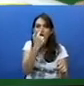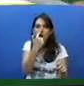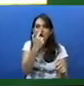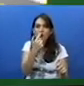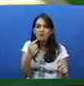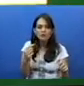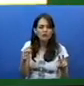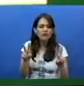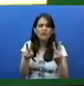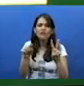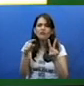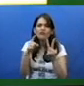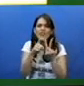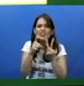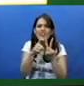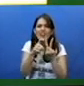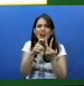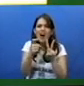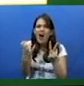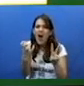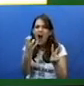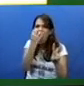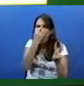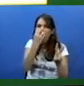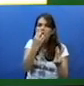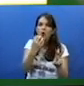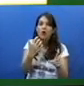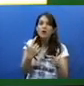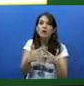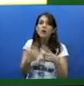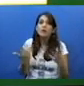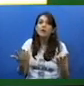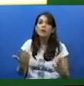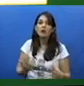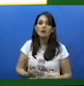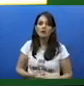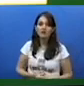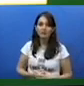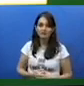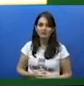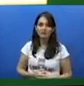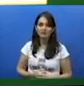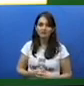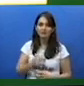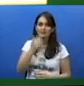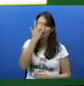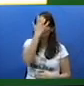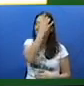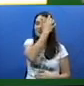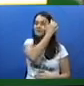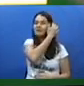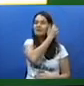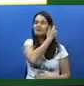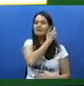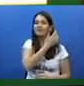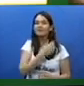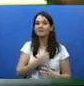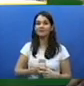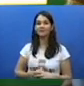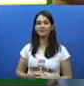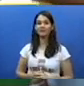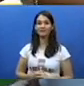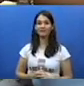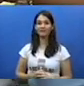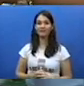veterinário? Lembra que eu comentei agora? Normalmente os cachorros defendem os donos, não é, crianças? Então, vamos lá,